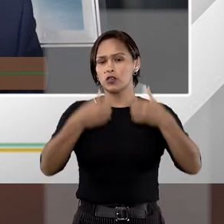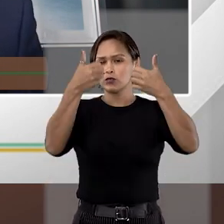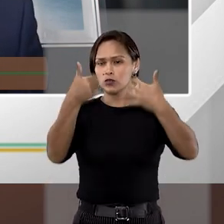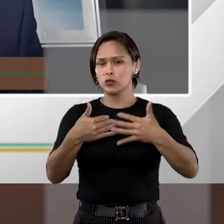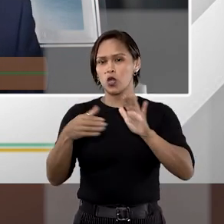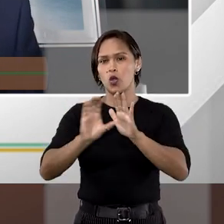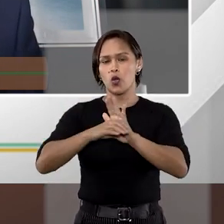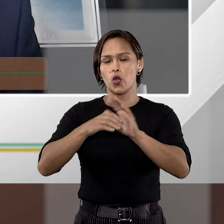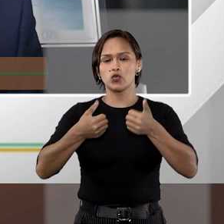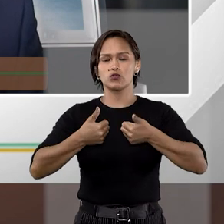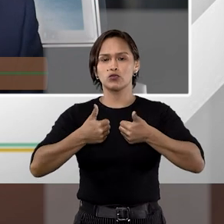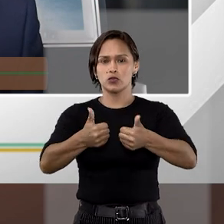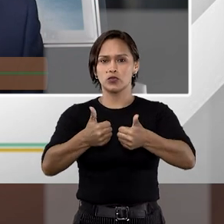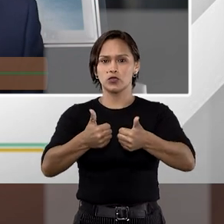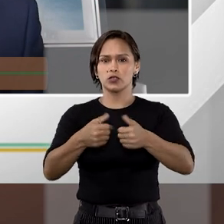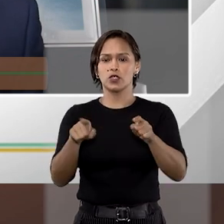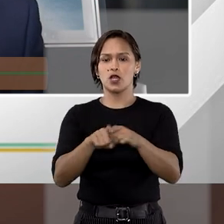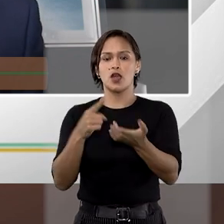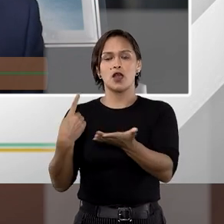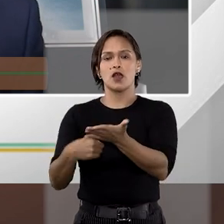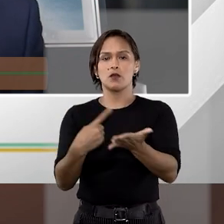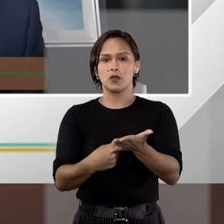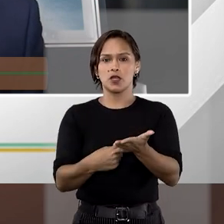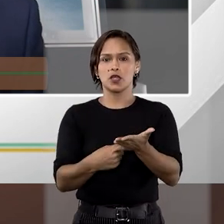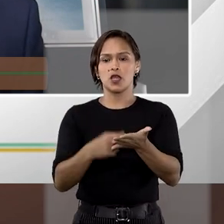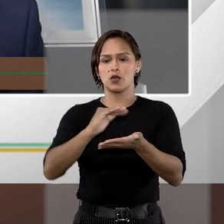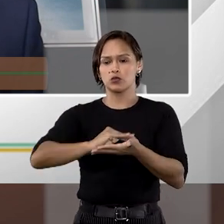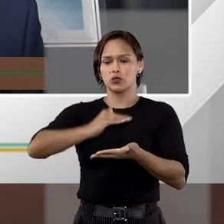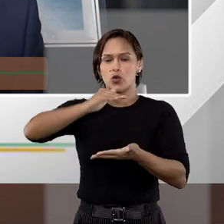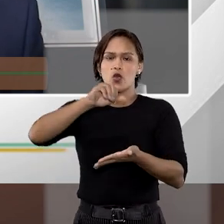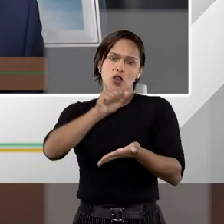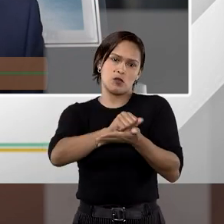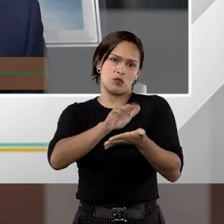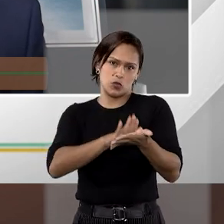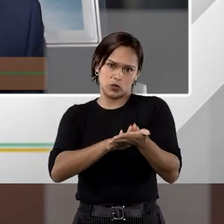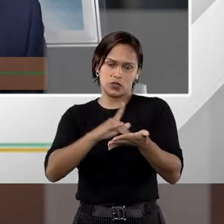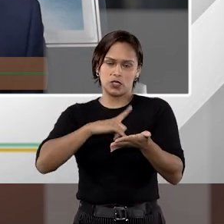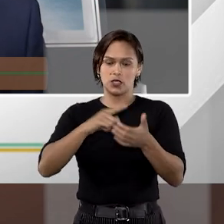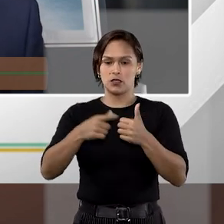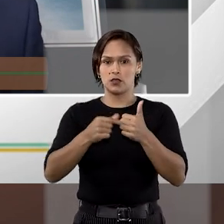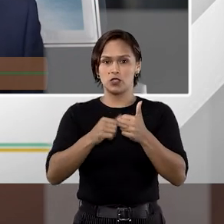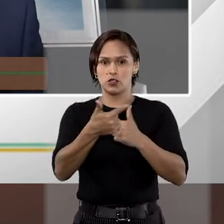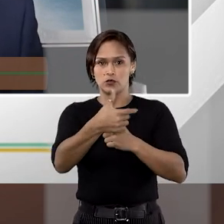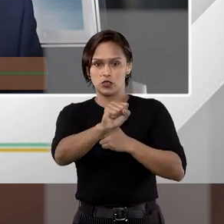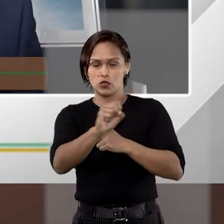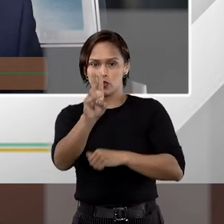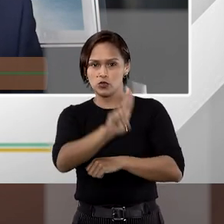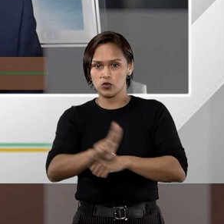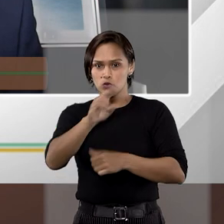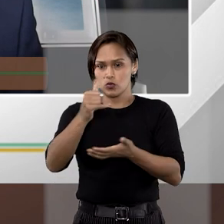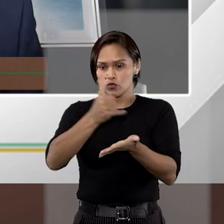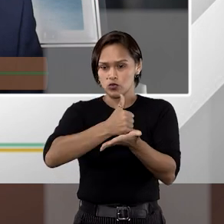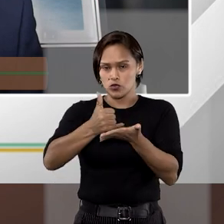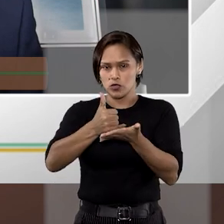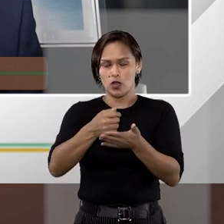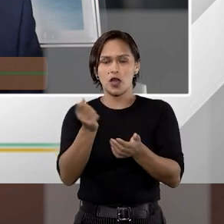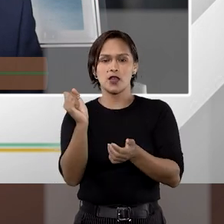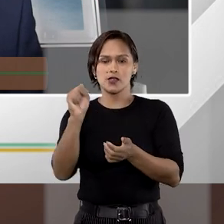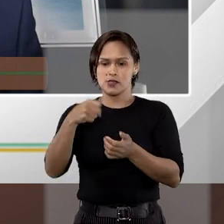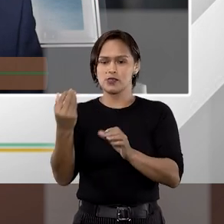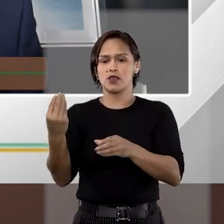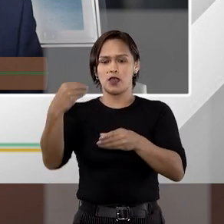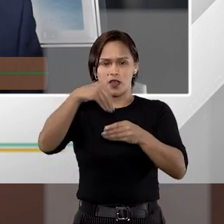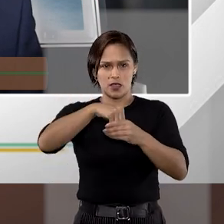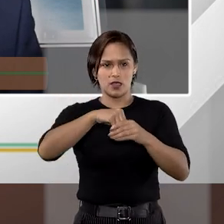recentemente como no código de trânsito é aplicadas cumulativamente portanto artigo 28 do uso de drogas está